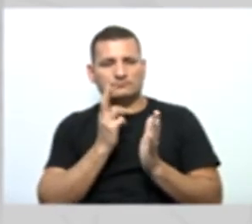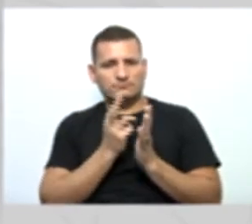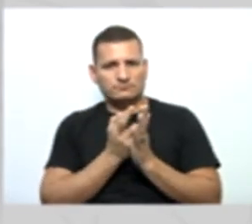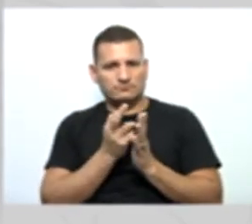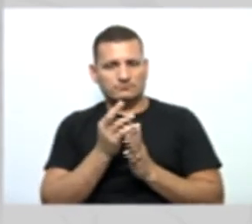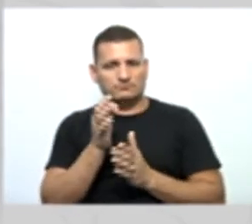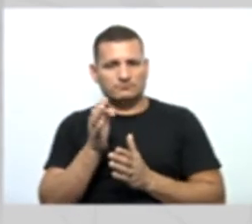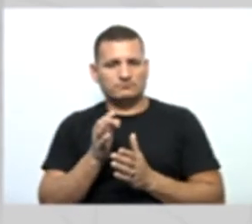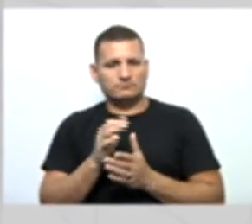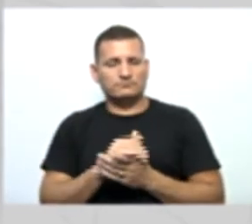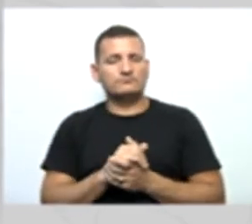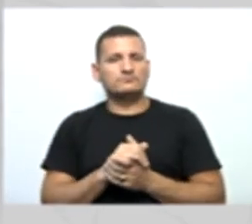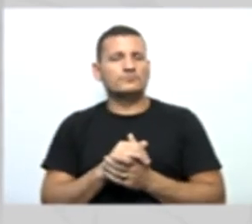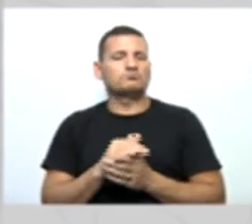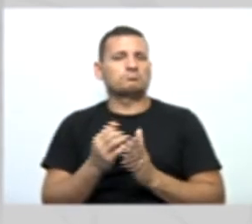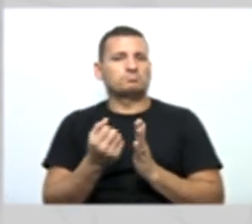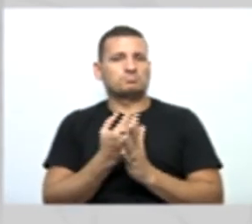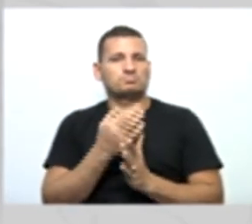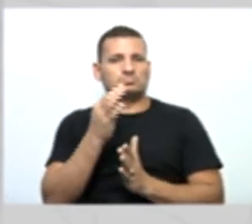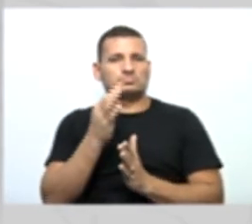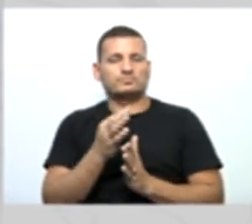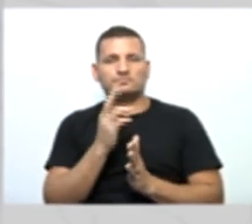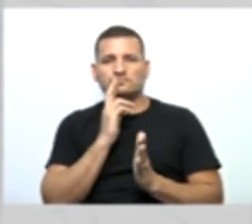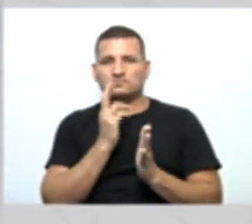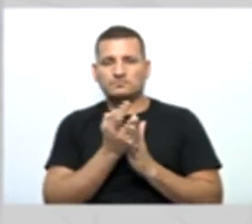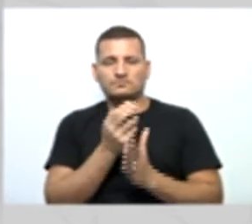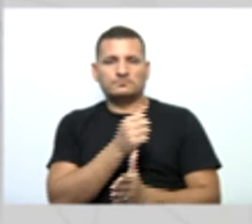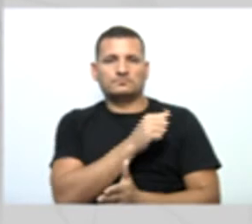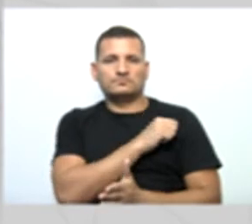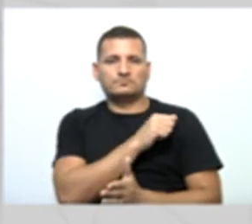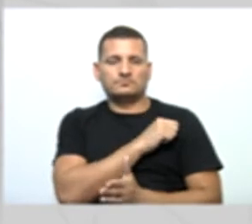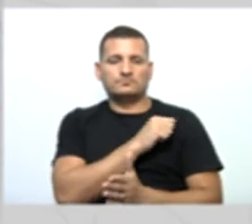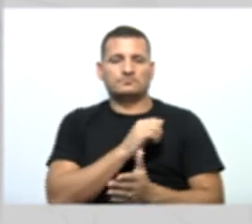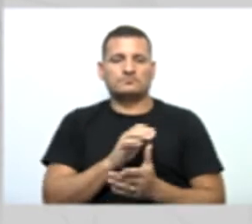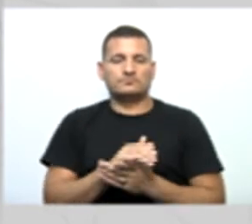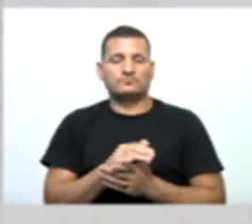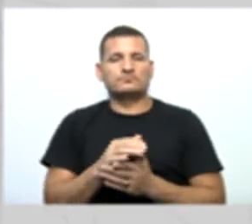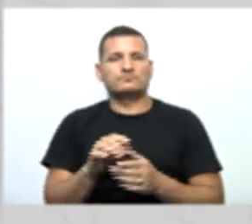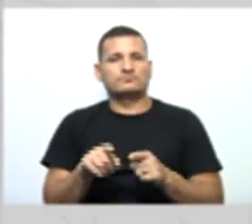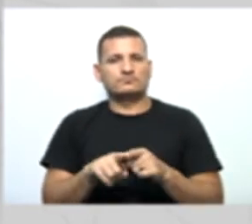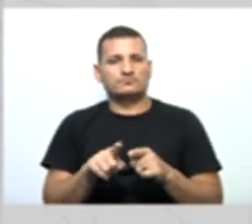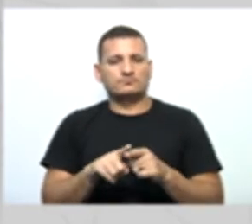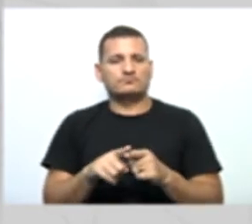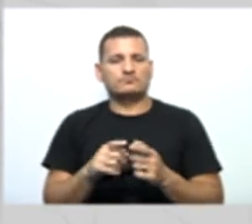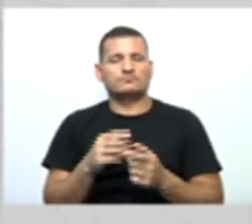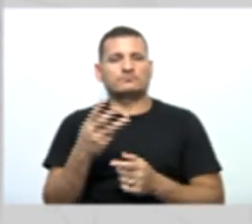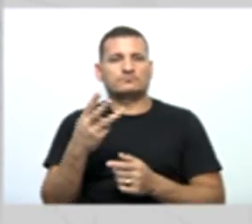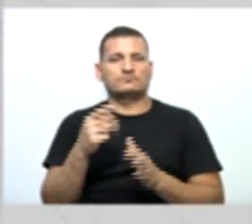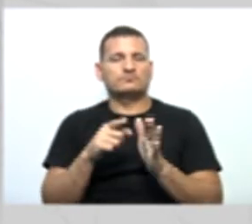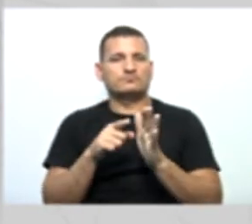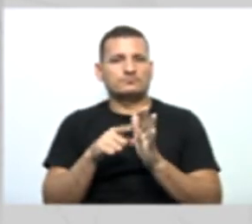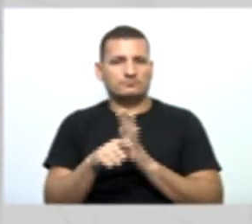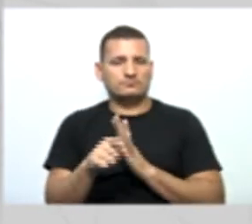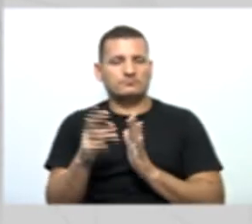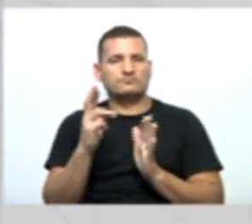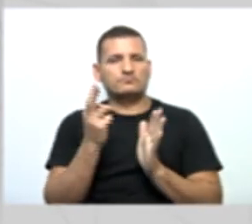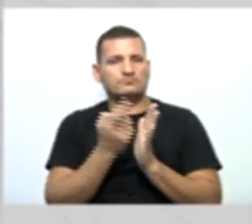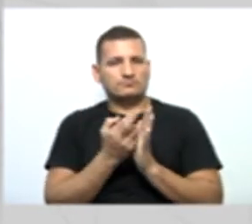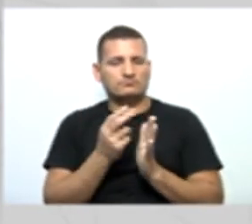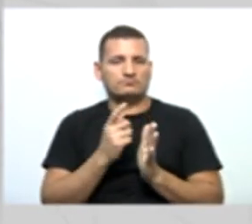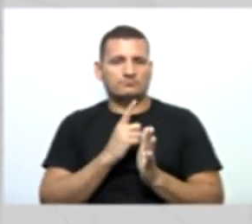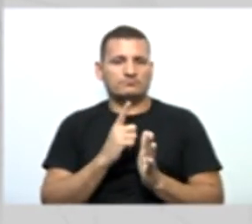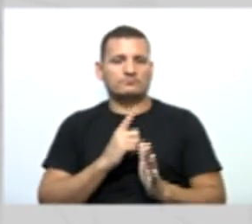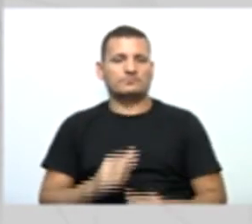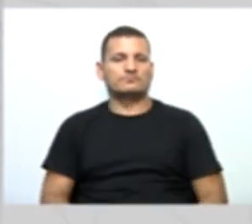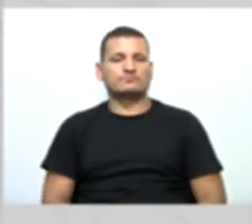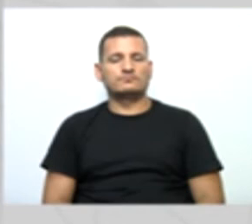resposta que tivemos está correta e nós recebemos resposta também das outras questões. Beleza. Vamos ver se está correto também,